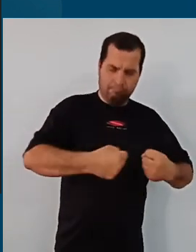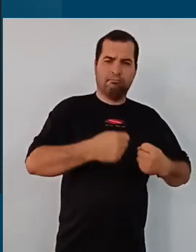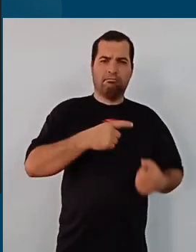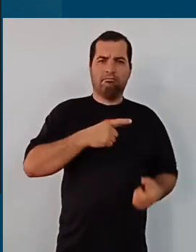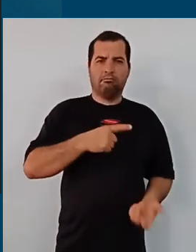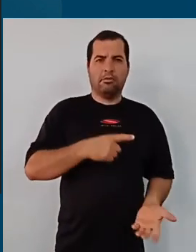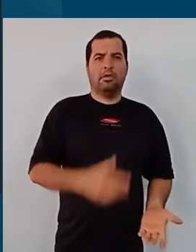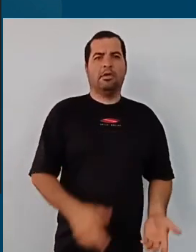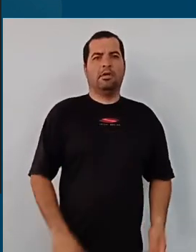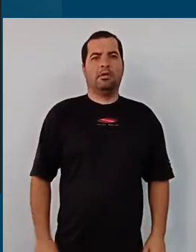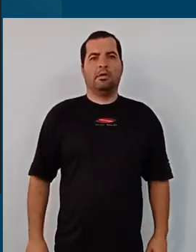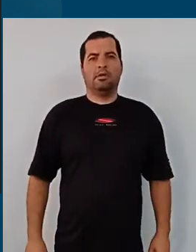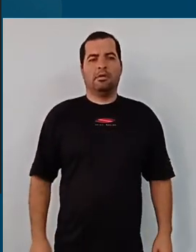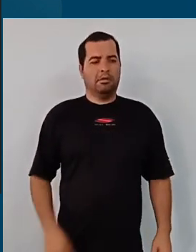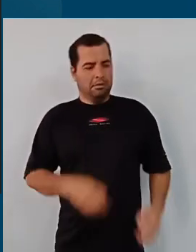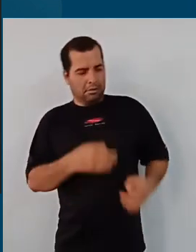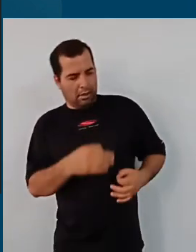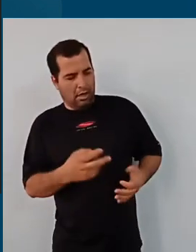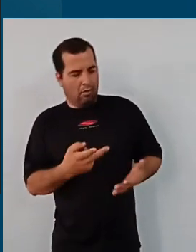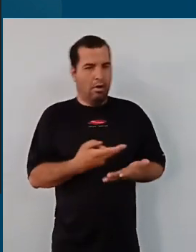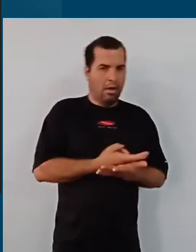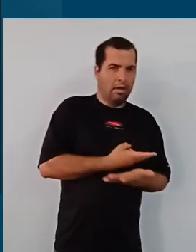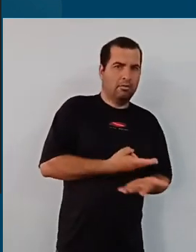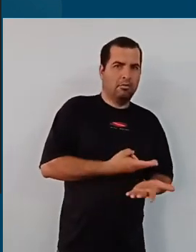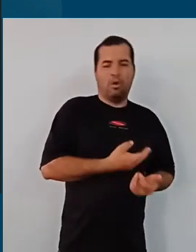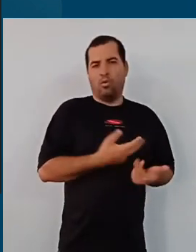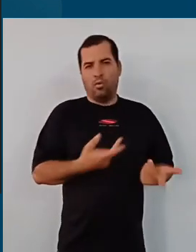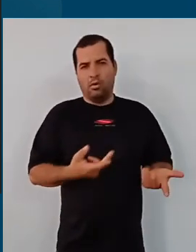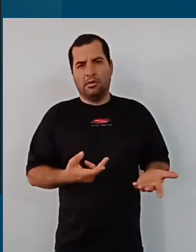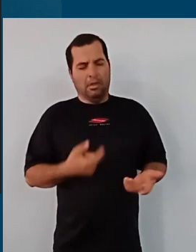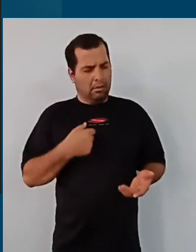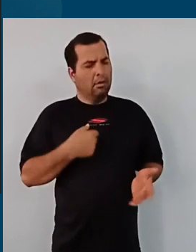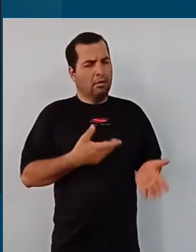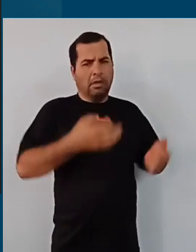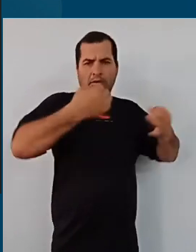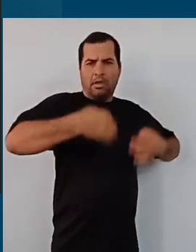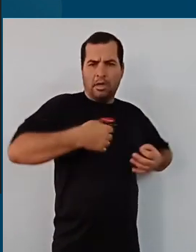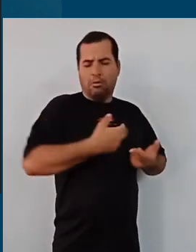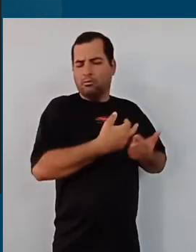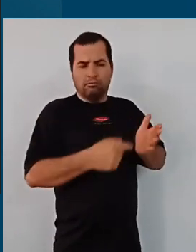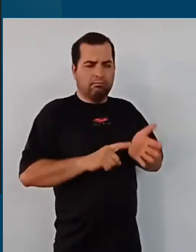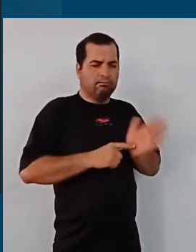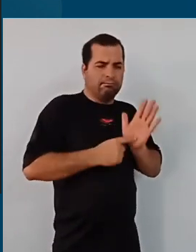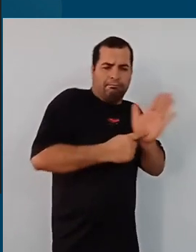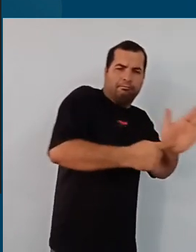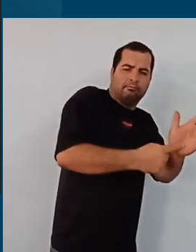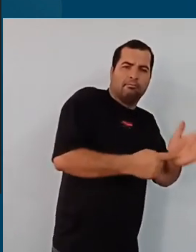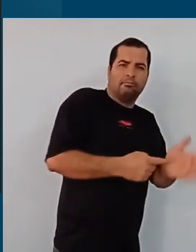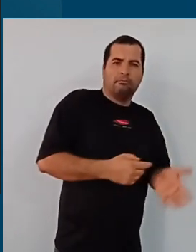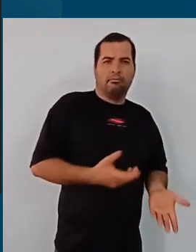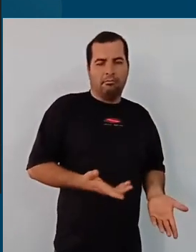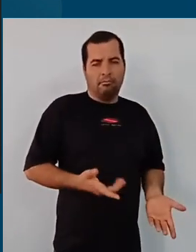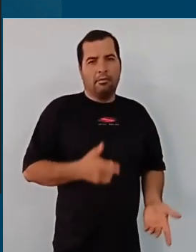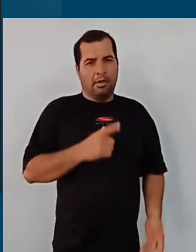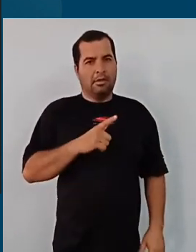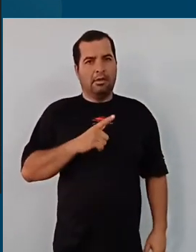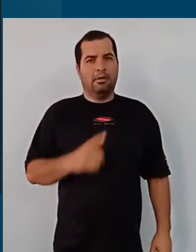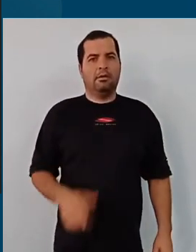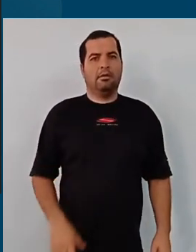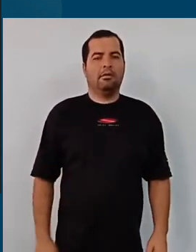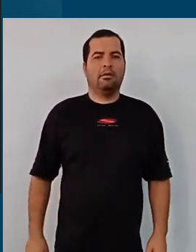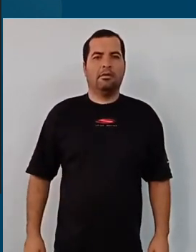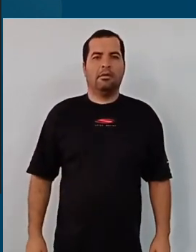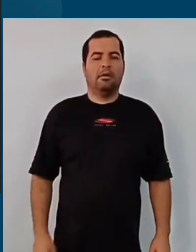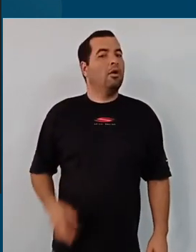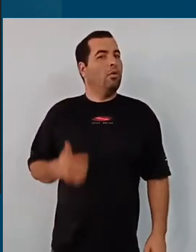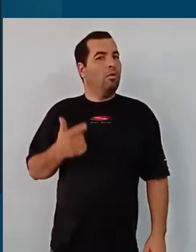e criticidade, ou seja, se posicionar com argumentos fundamentados e assim por diante. Mas ainda